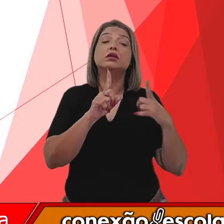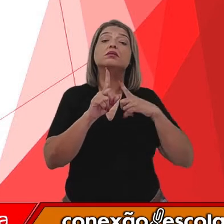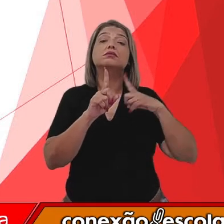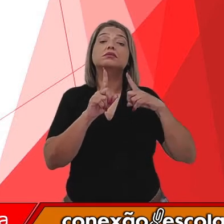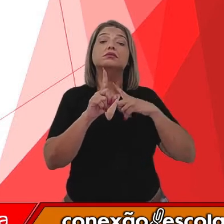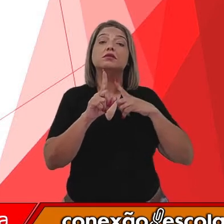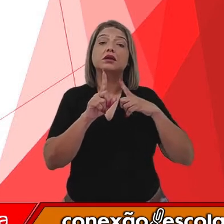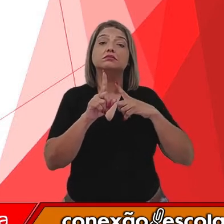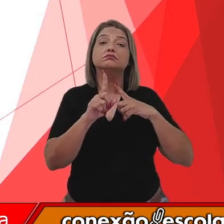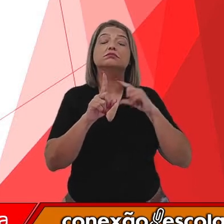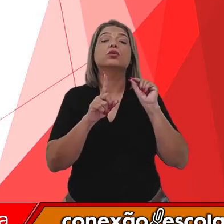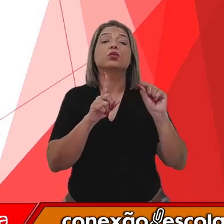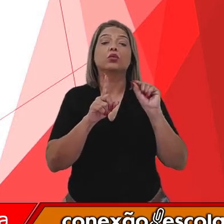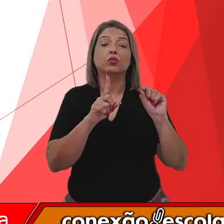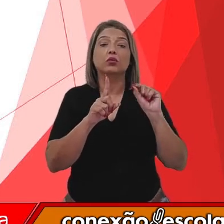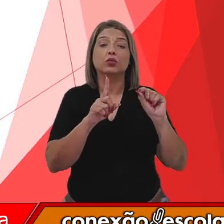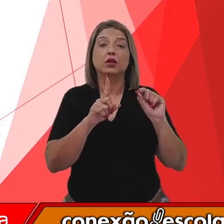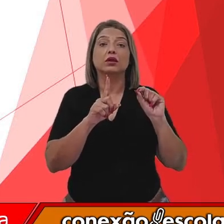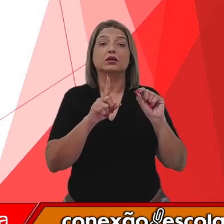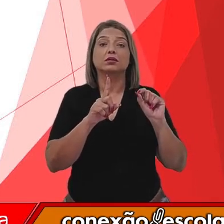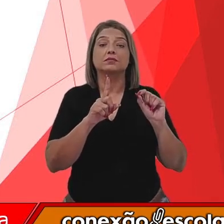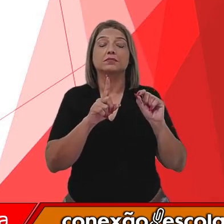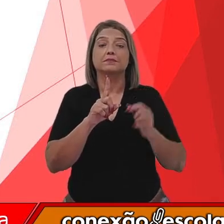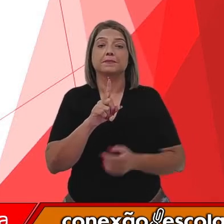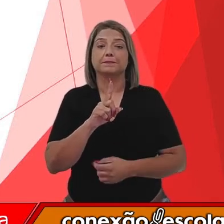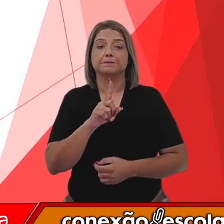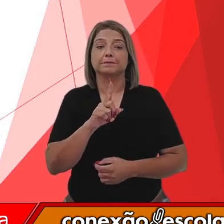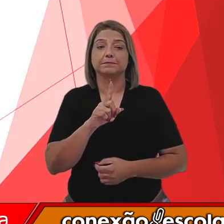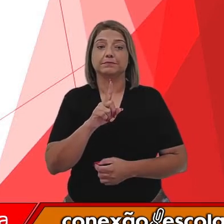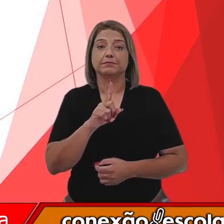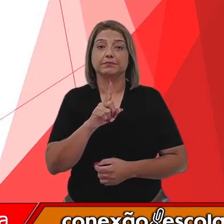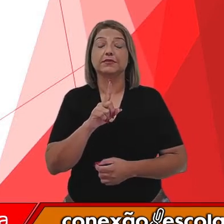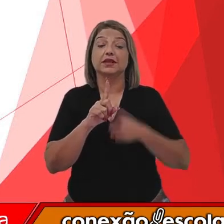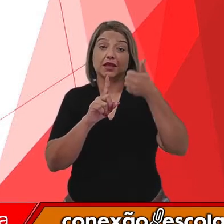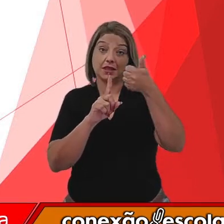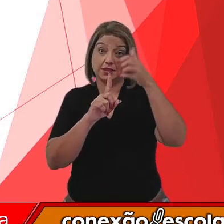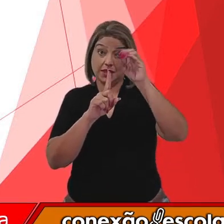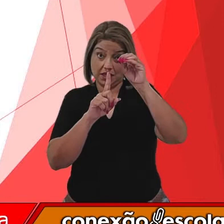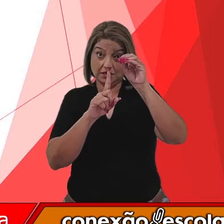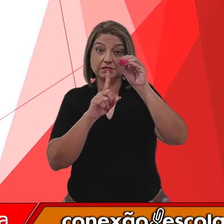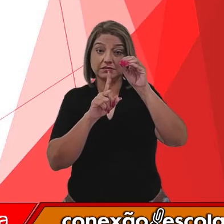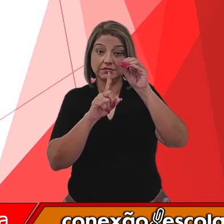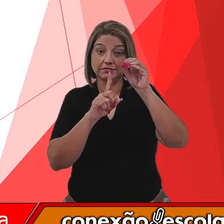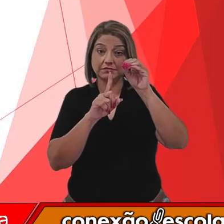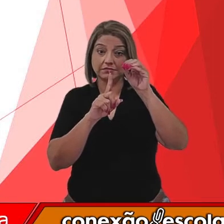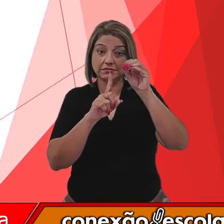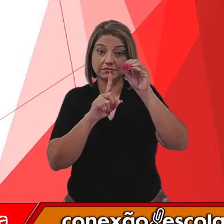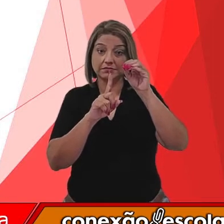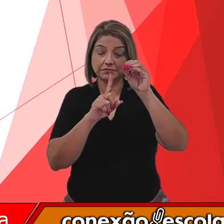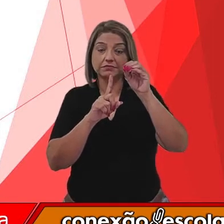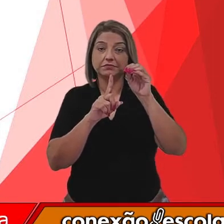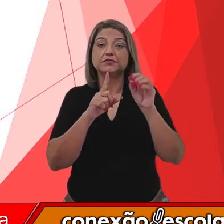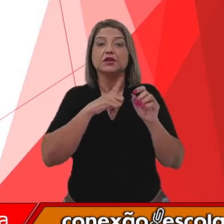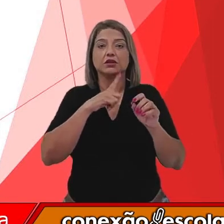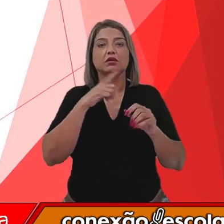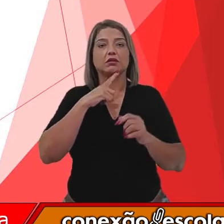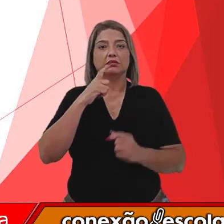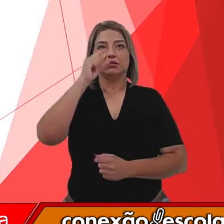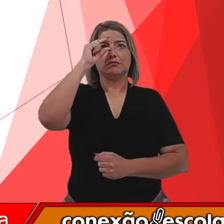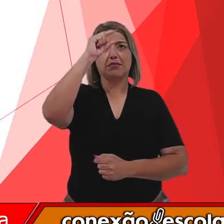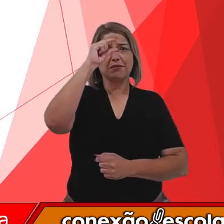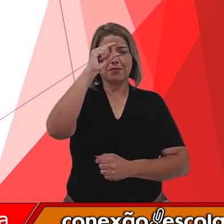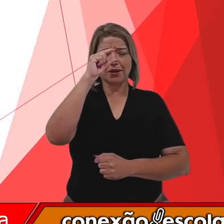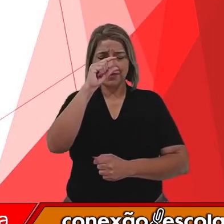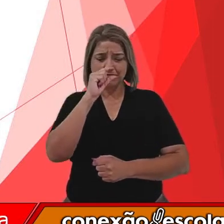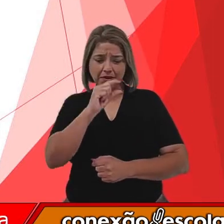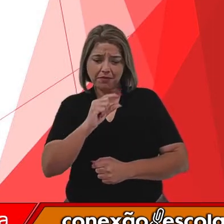cubinhos da primeira figura, da barra, são 10 cubinhos. Então, eu tenho algo que foi dividido em